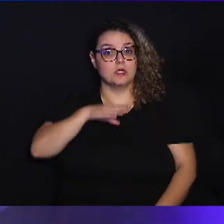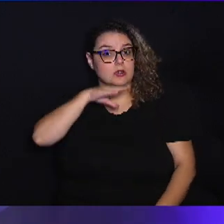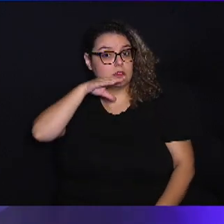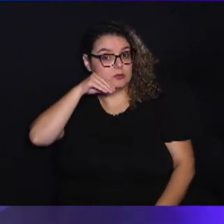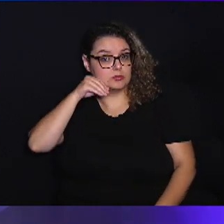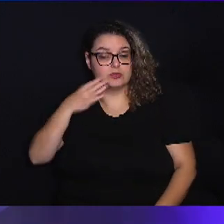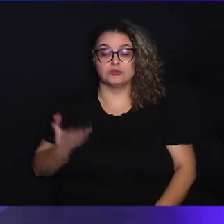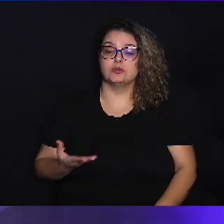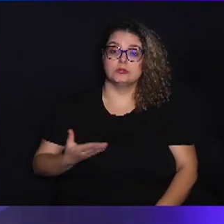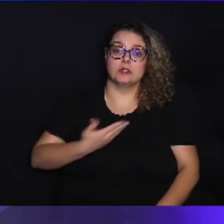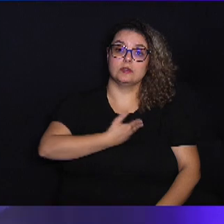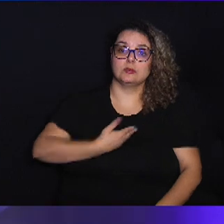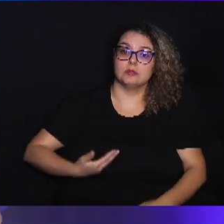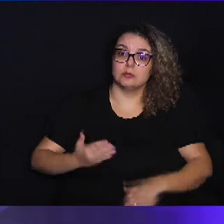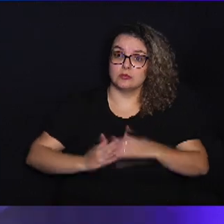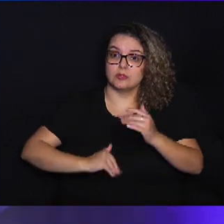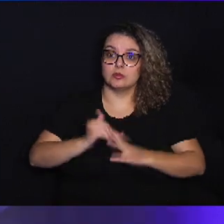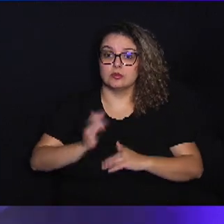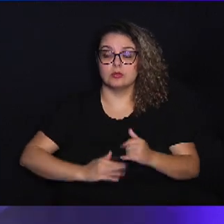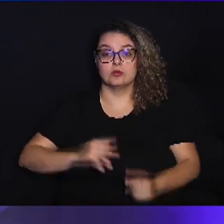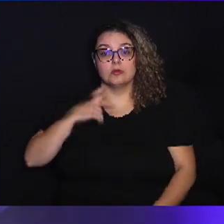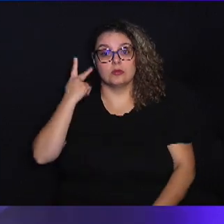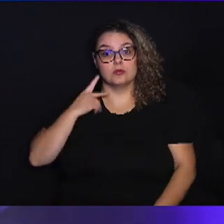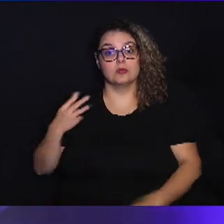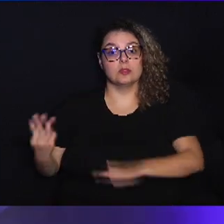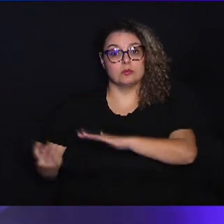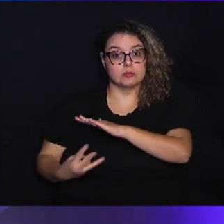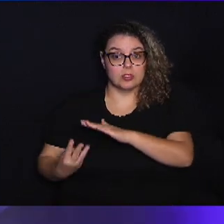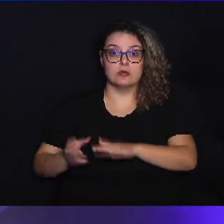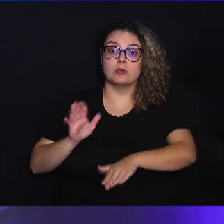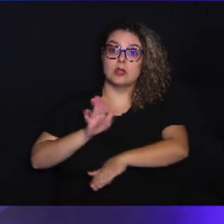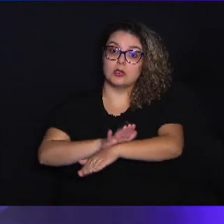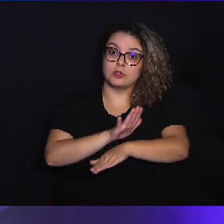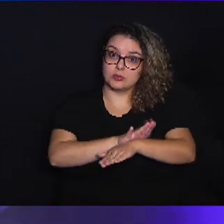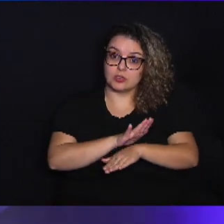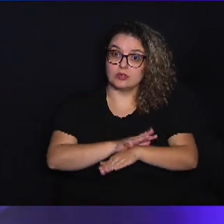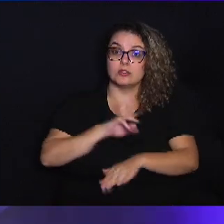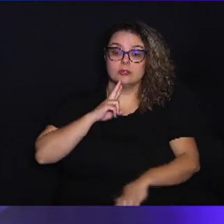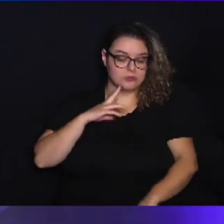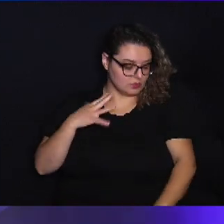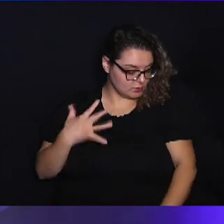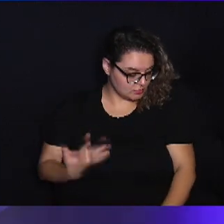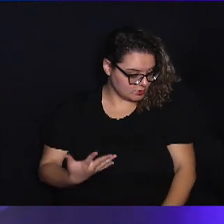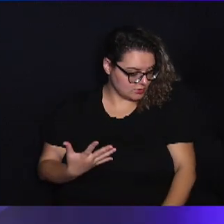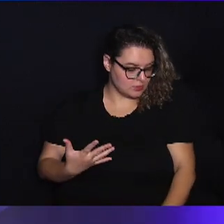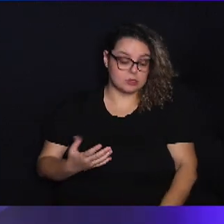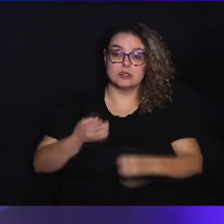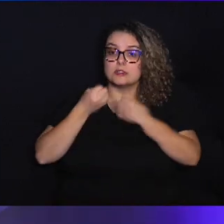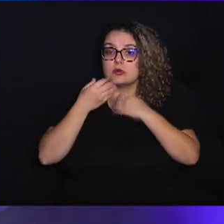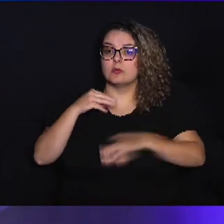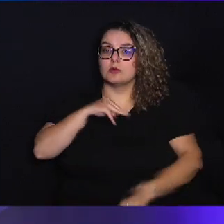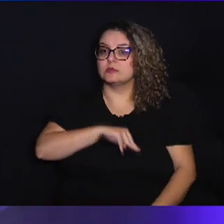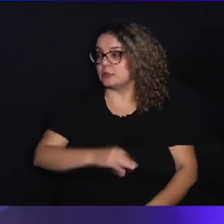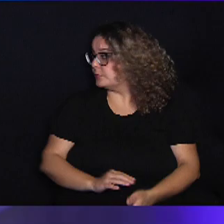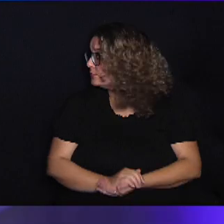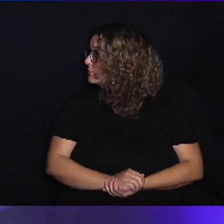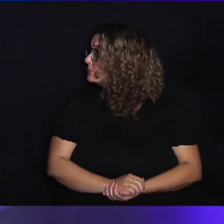casa, vereadores, funcionários terceirizados ajudaram no resultado desta boa missão.